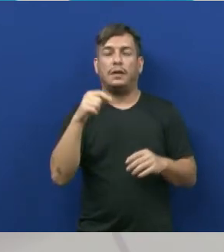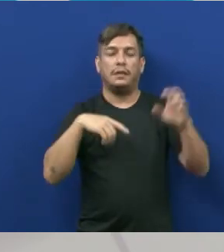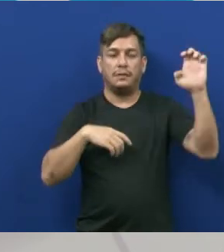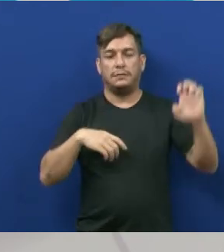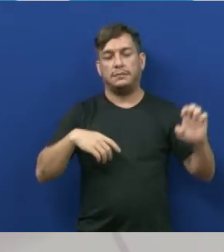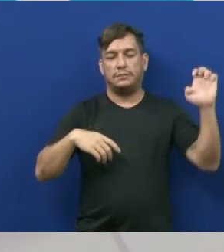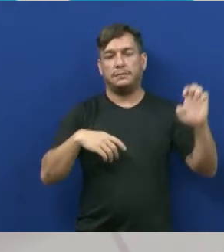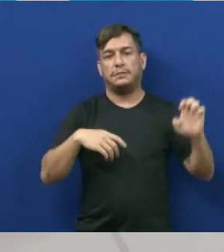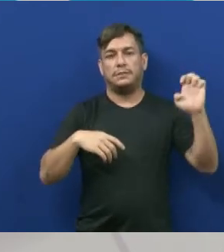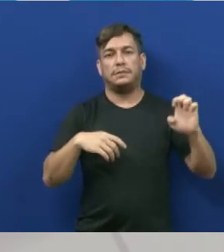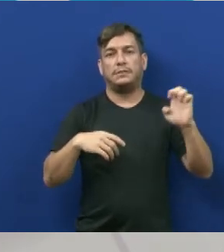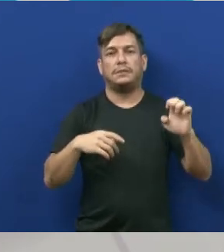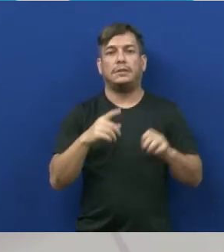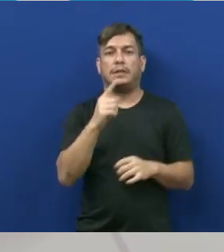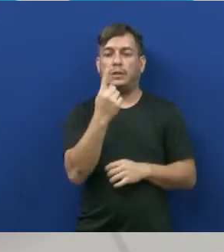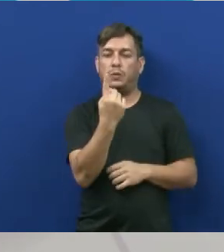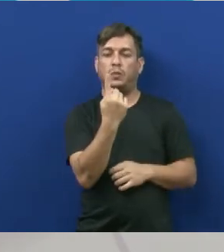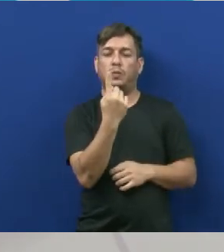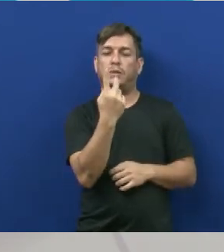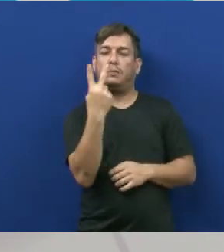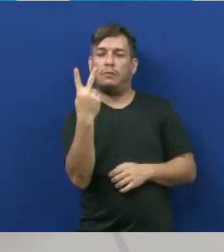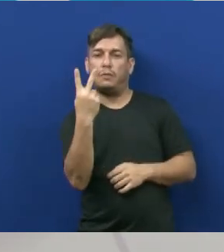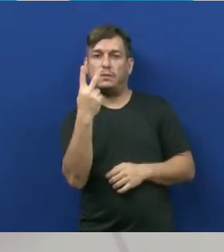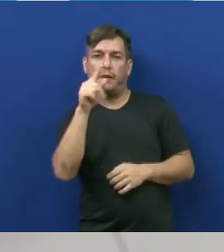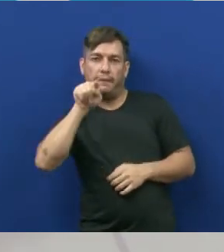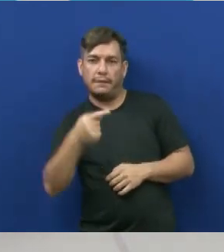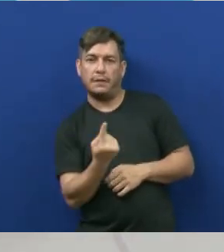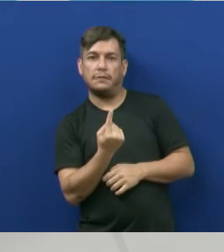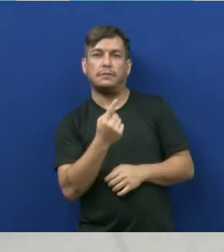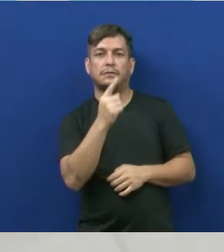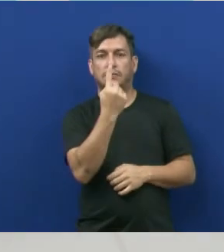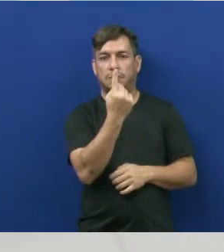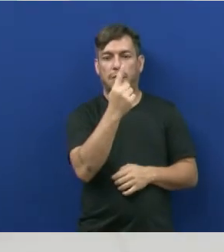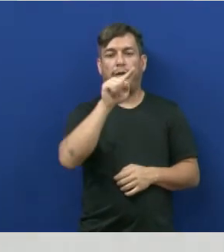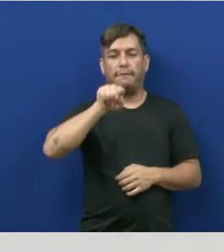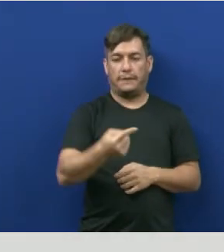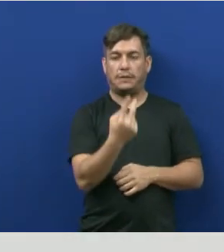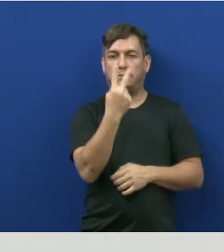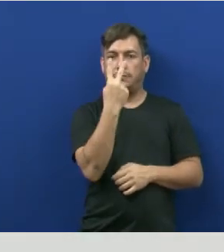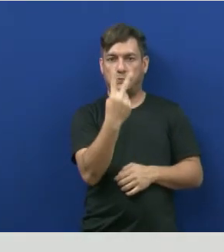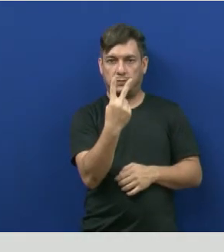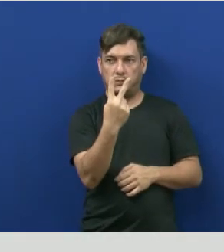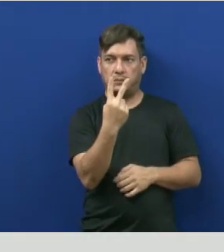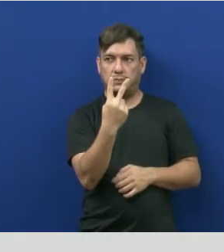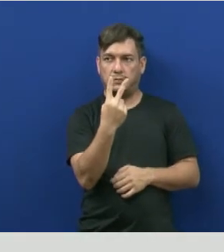esquerdo entre o 1 e o 2, tá bom? Então, vai ficar